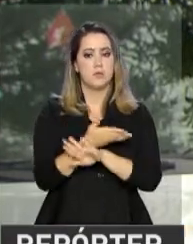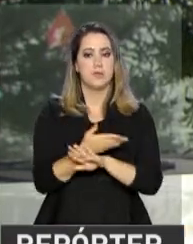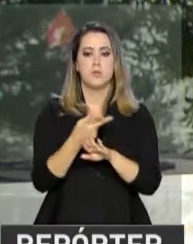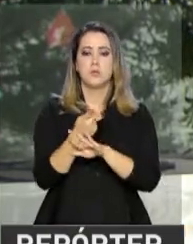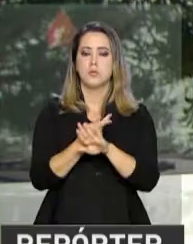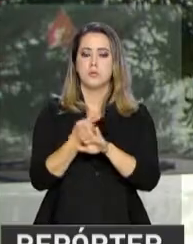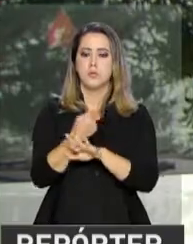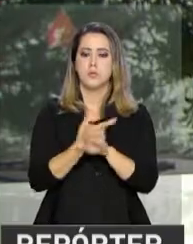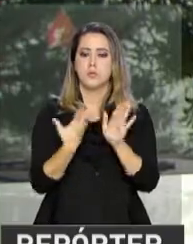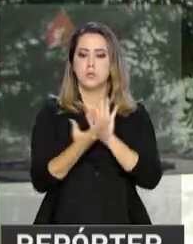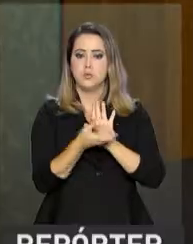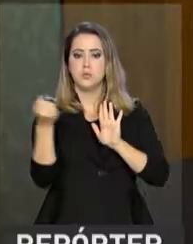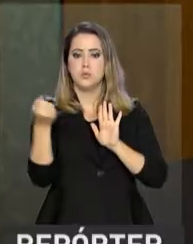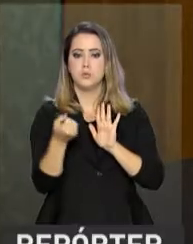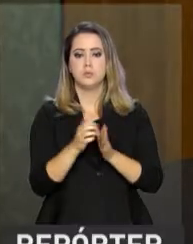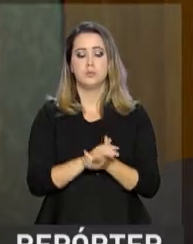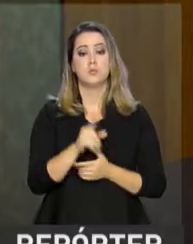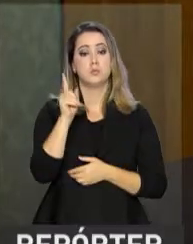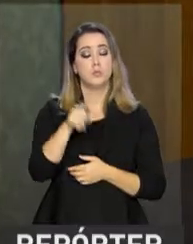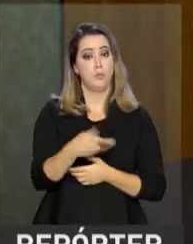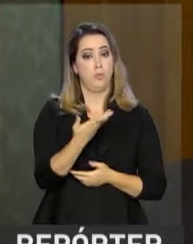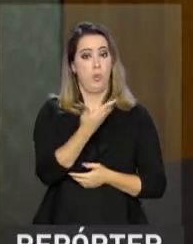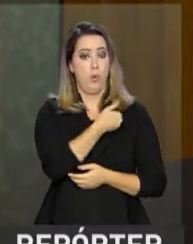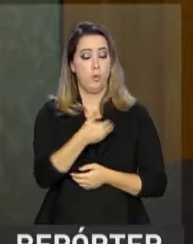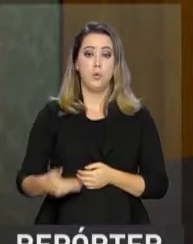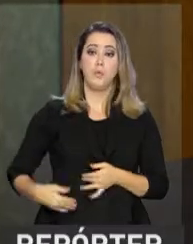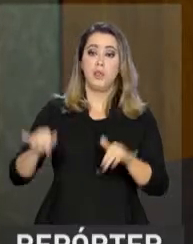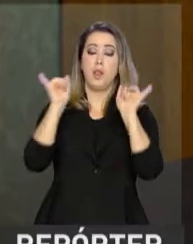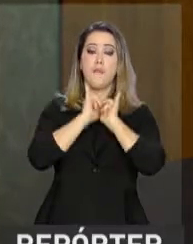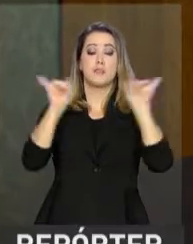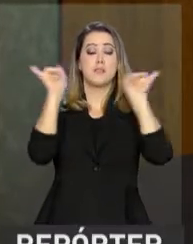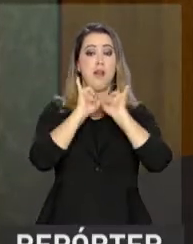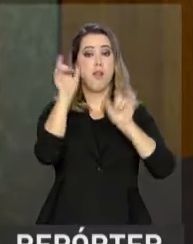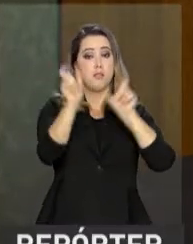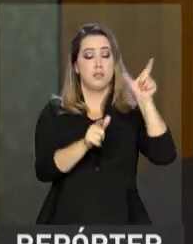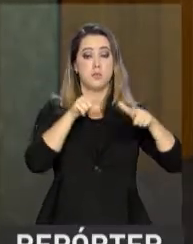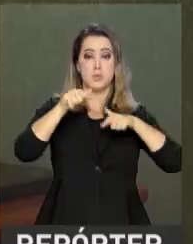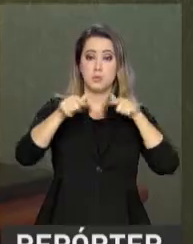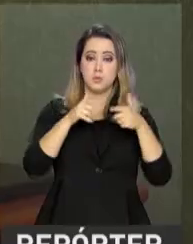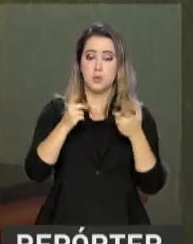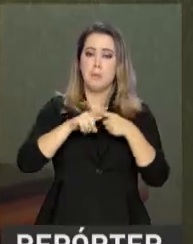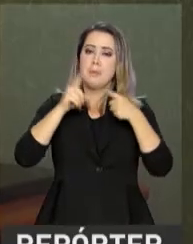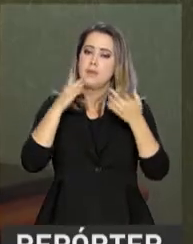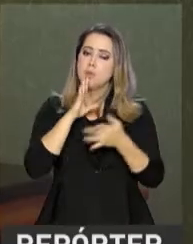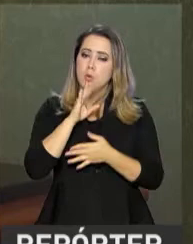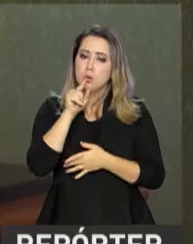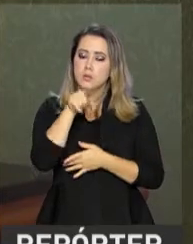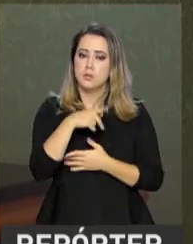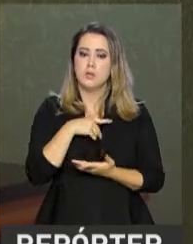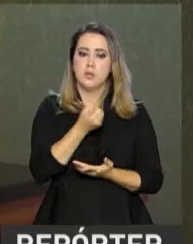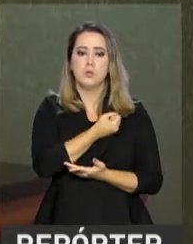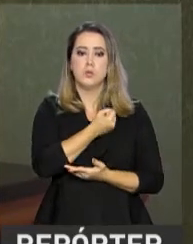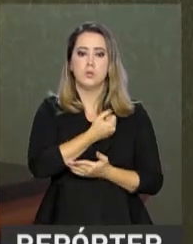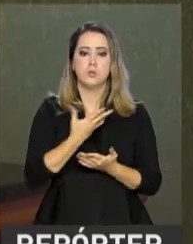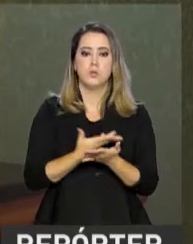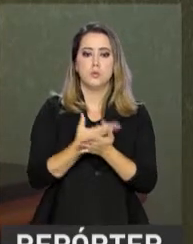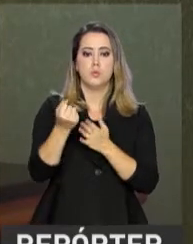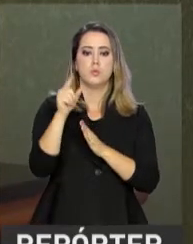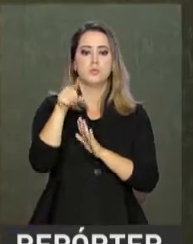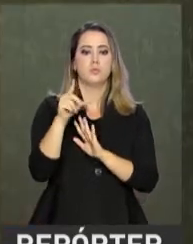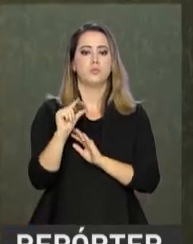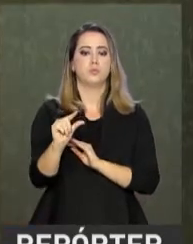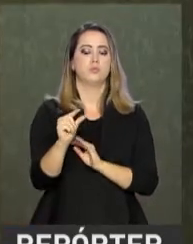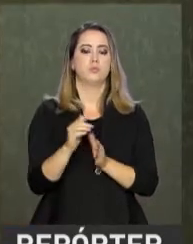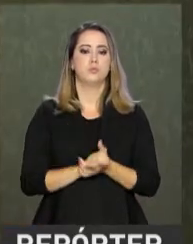atrás e regastar o nosso dinheiro, né? O governo tem informado os trabalhadores sobre o benefício, mas reconhece que o número de saques ainda é